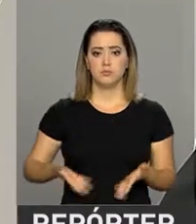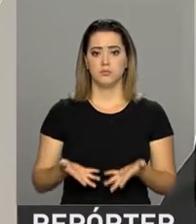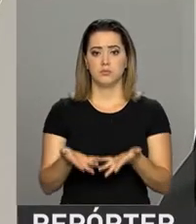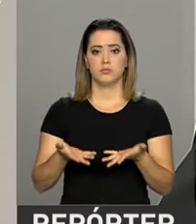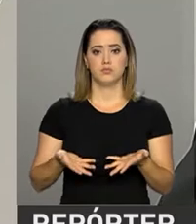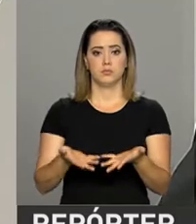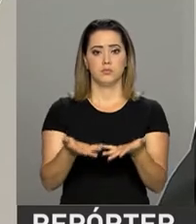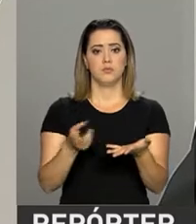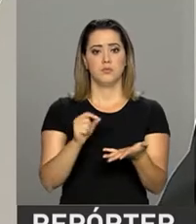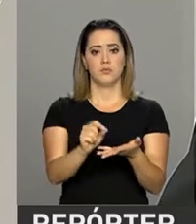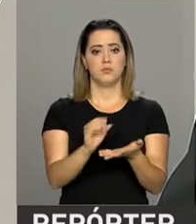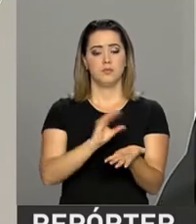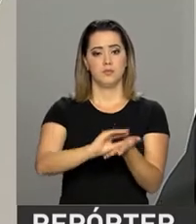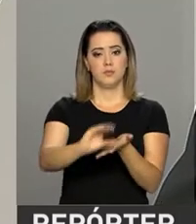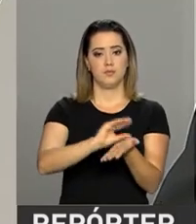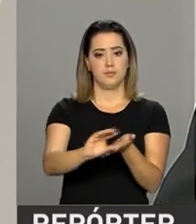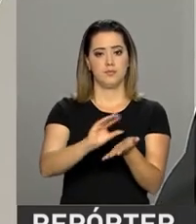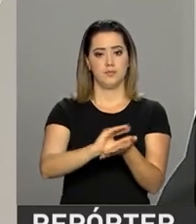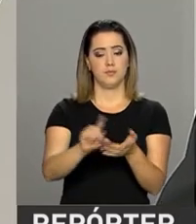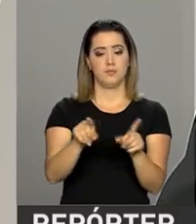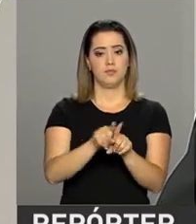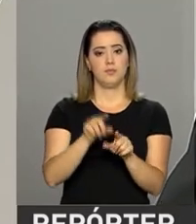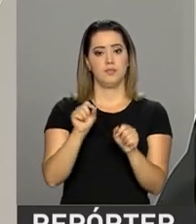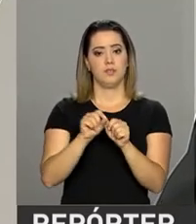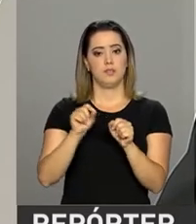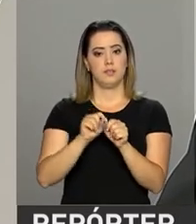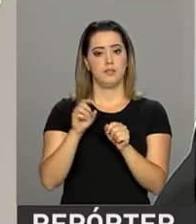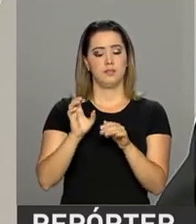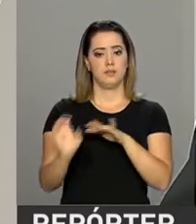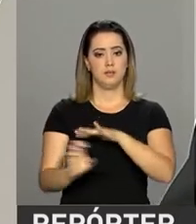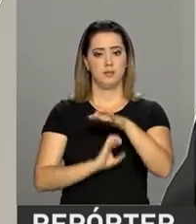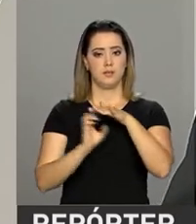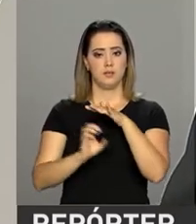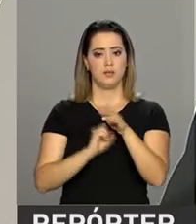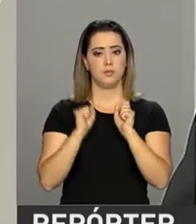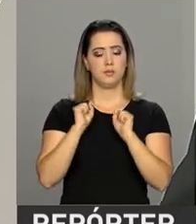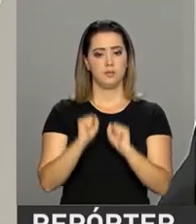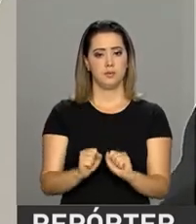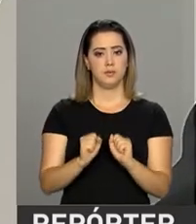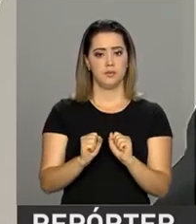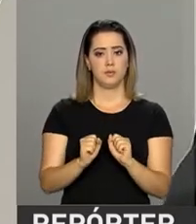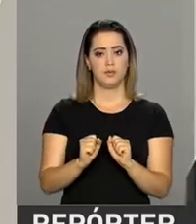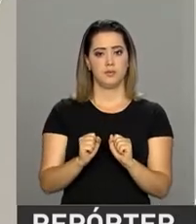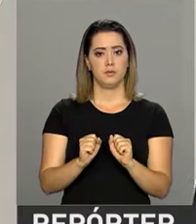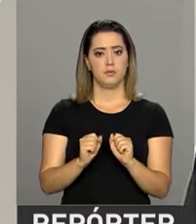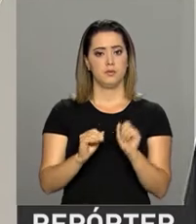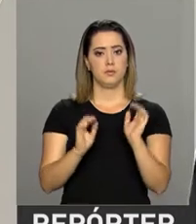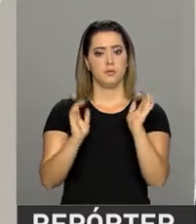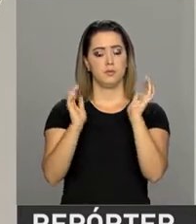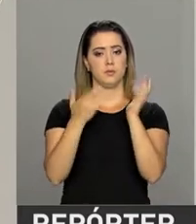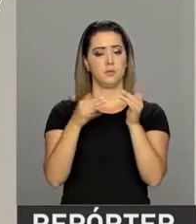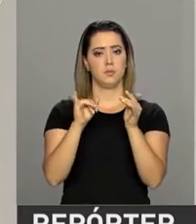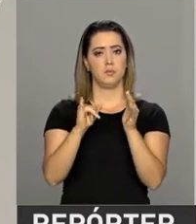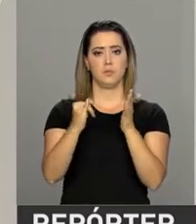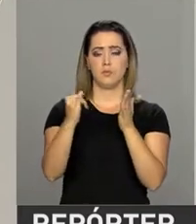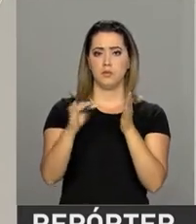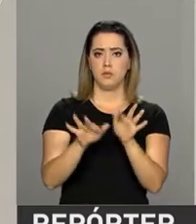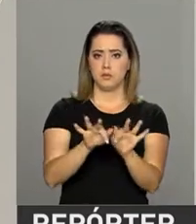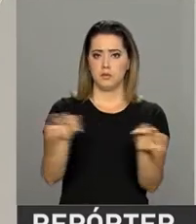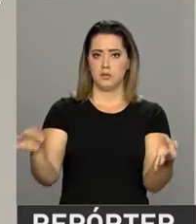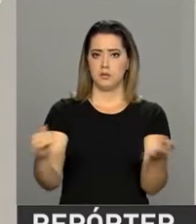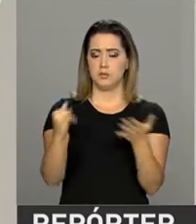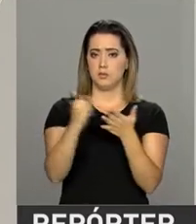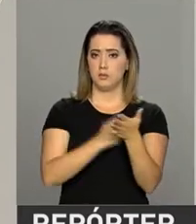investimento e naturalmente fazer com que aquelas empresas sejam obrigadas a principal o time que